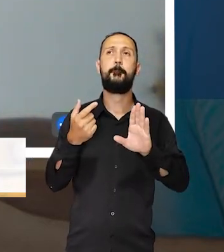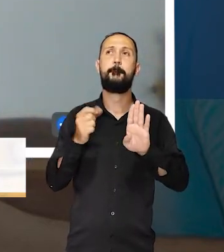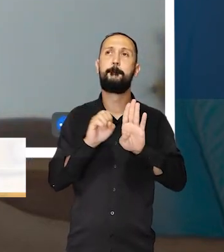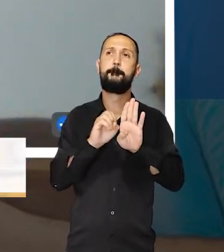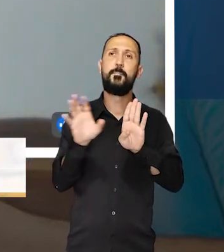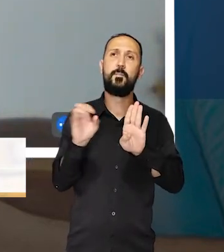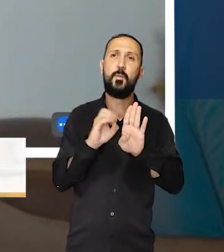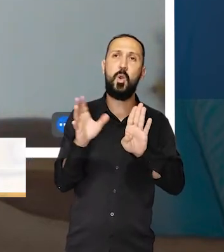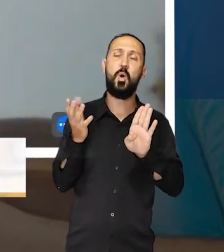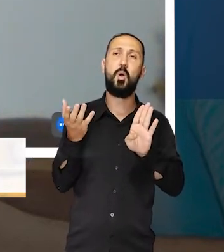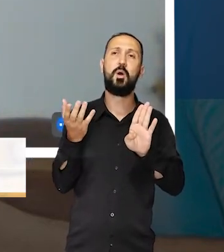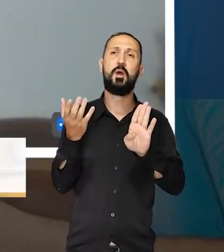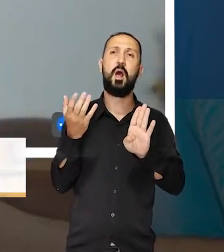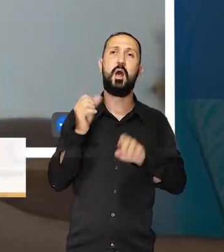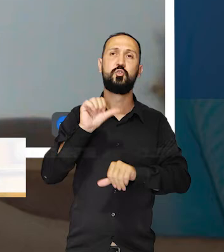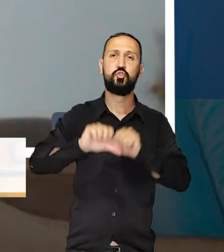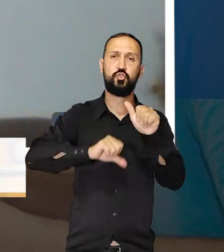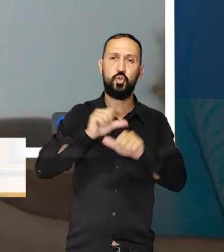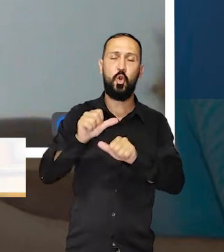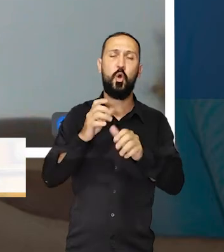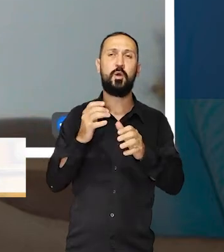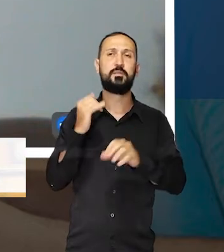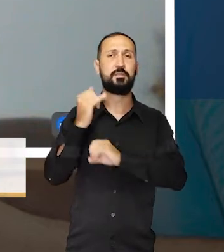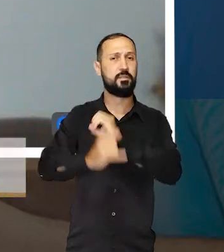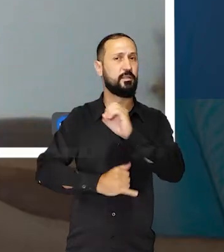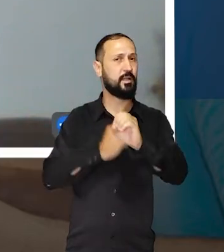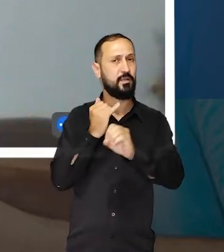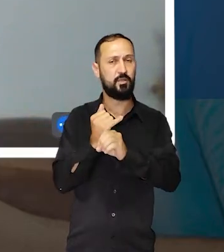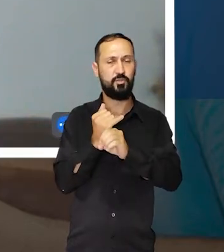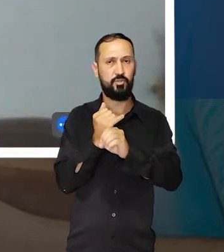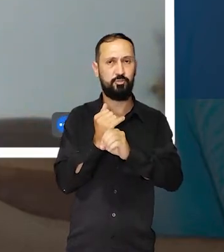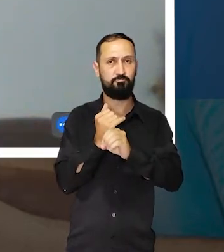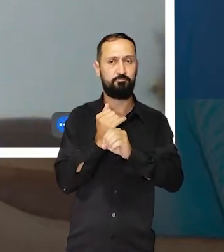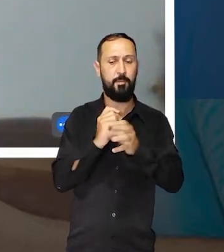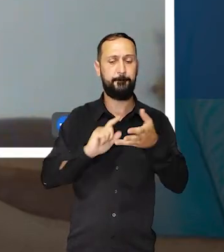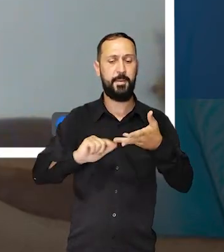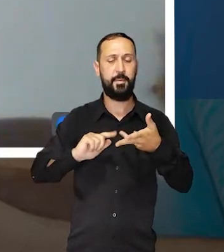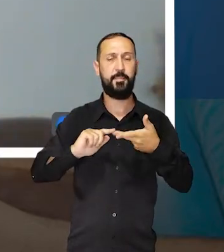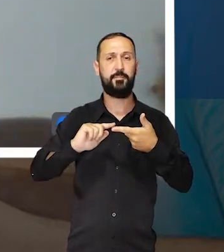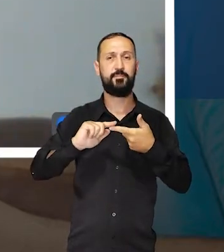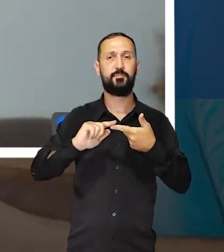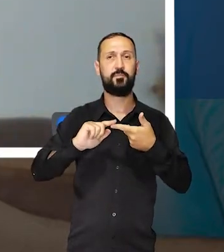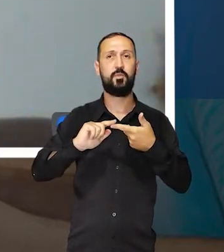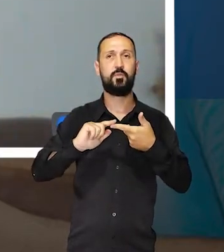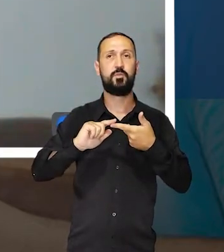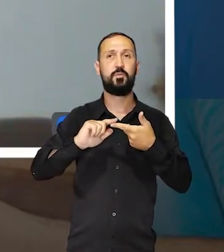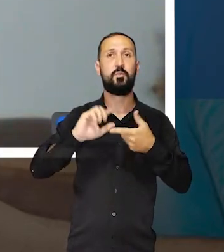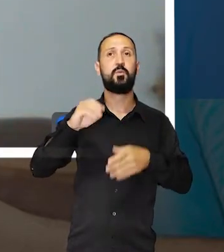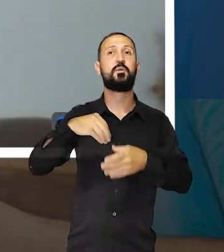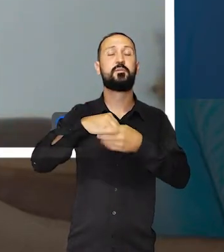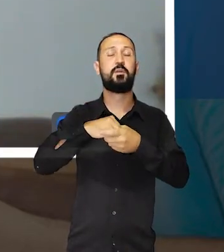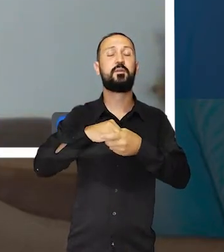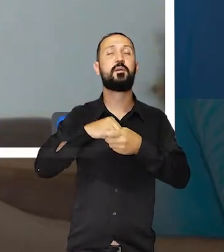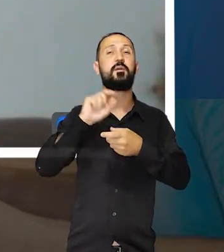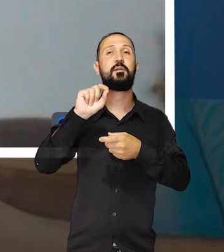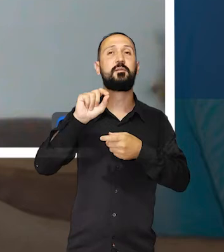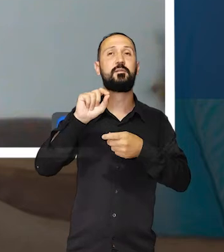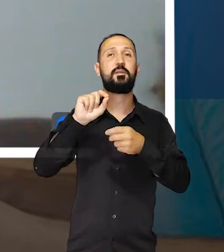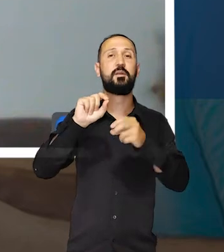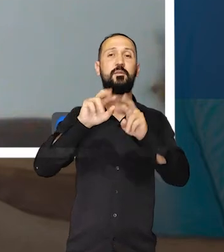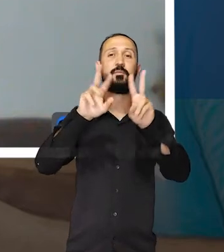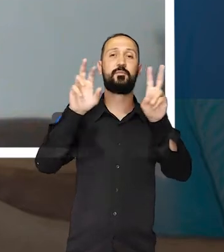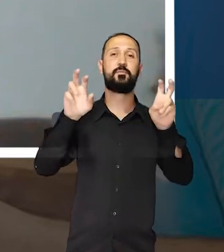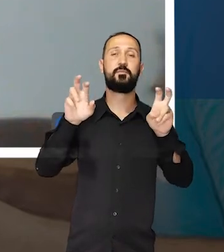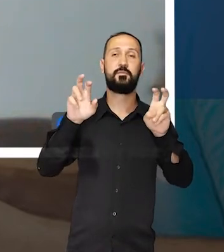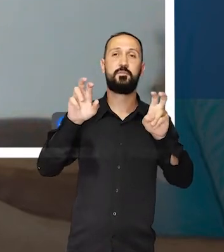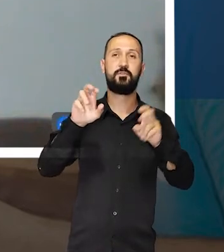blogs, as trocas através da internet, tudo isso está na